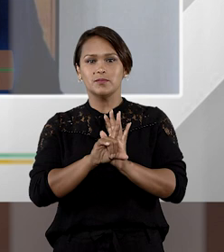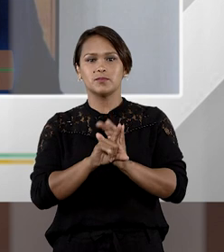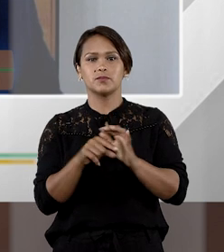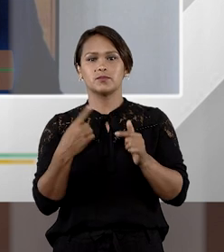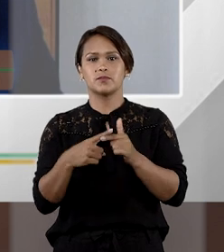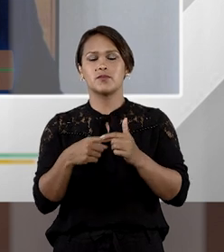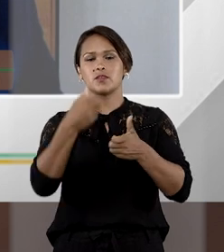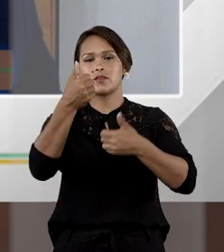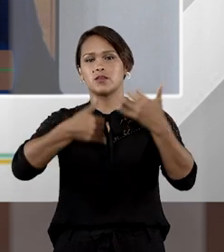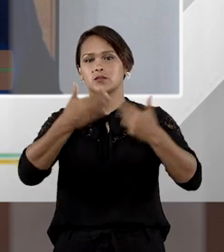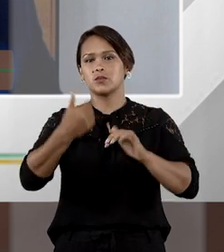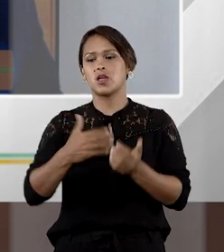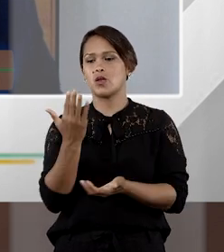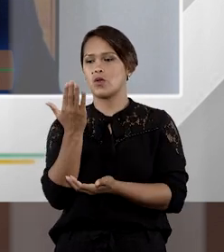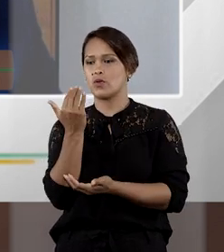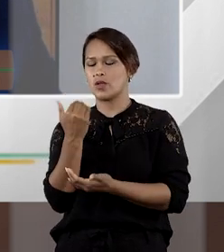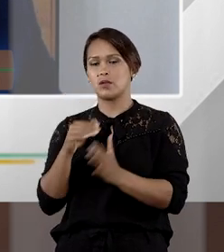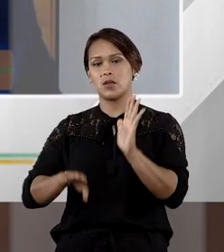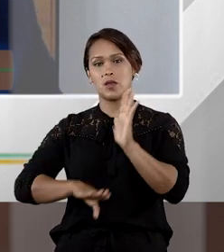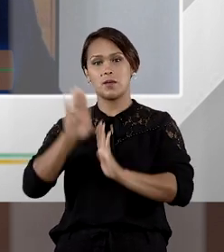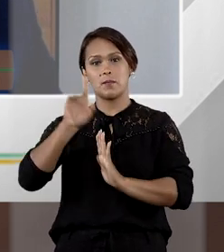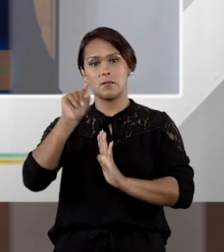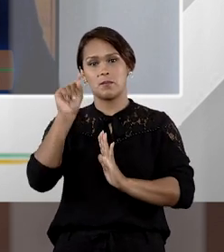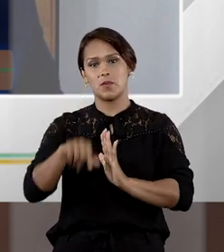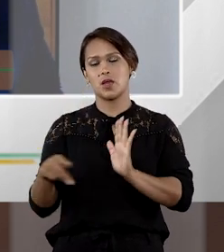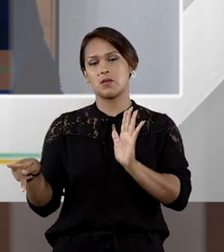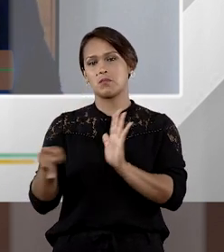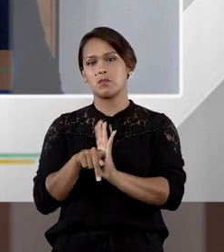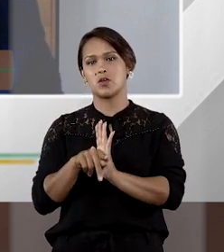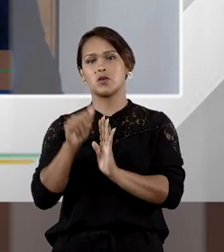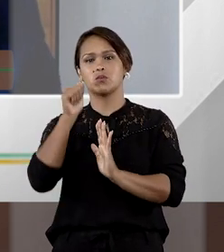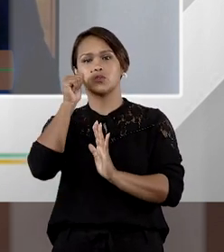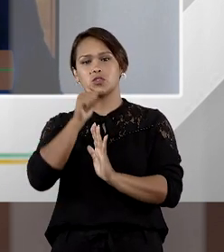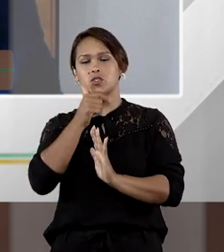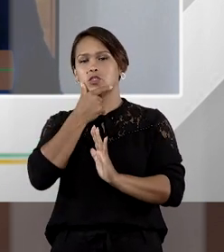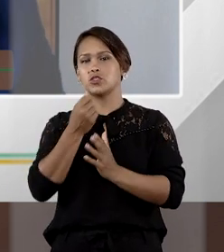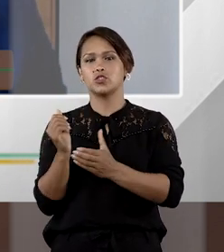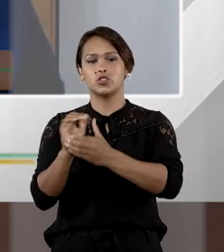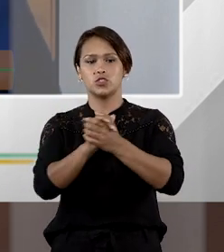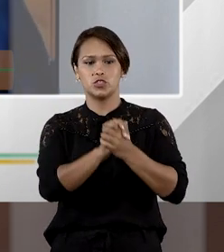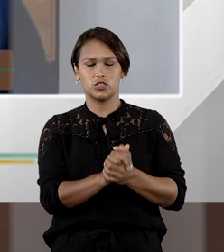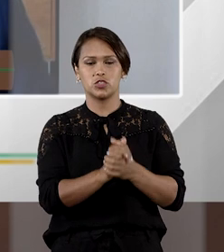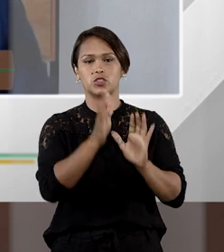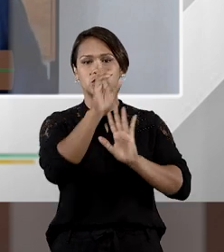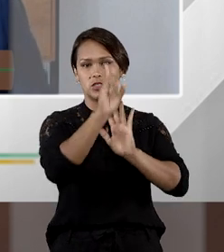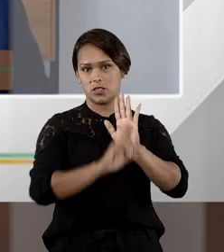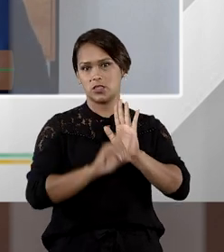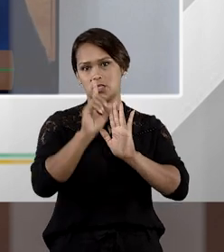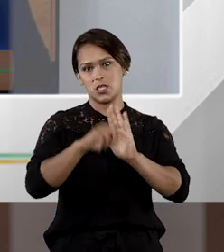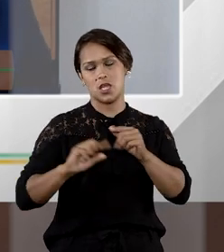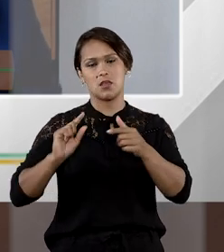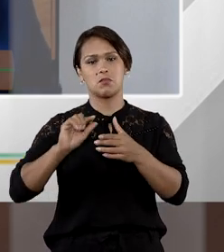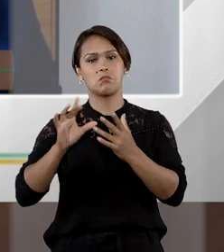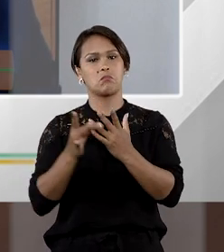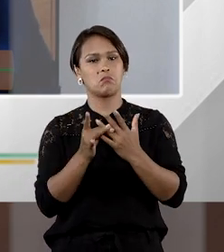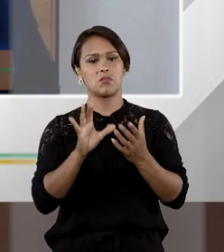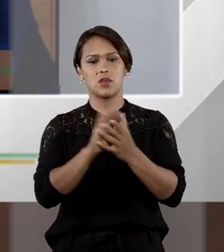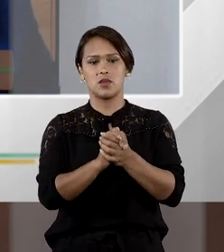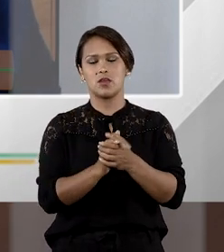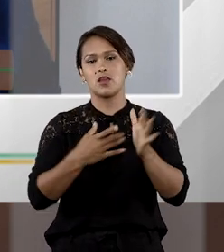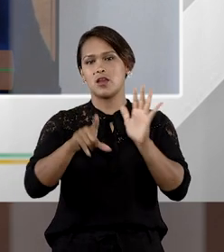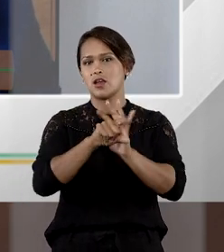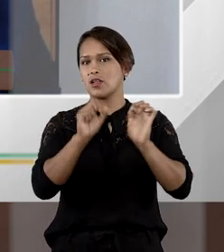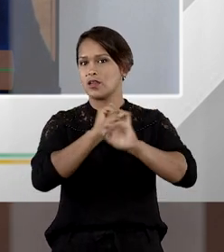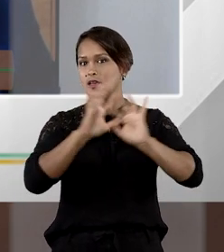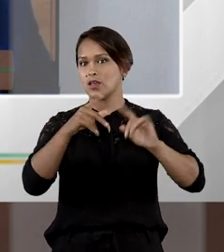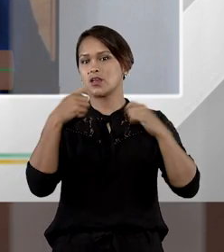porque o fundamento dos alimentos se dá mais em questões de direitos de personalidade do que puramente patrimoniais, para mim a lei é